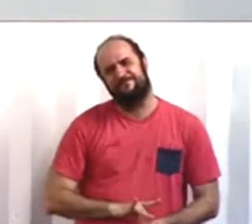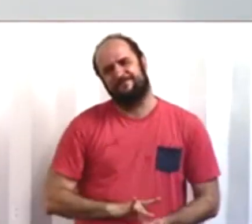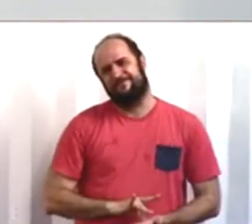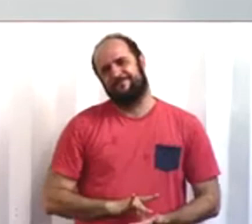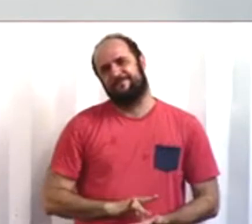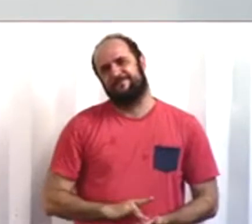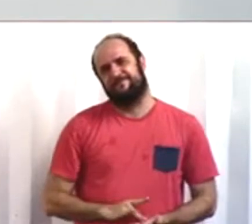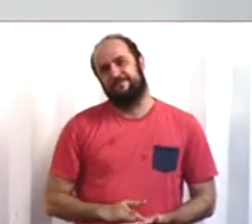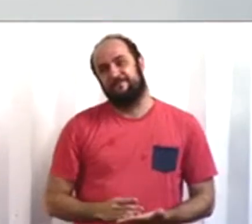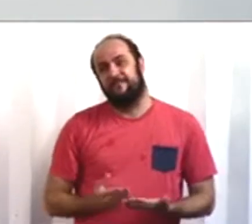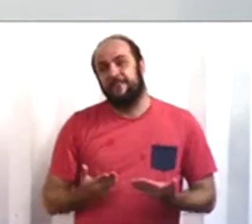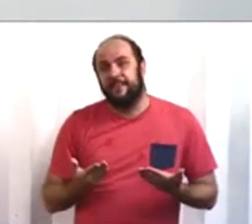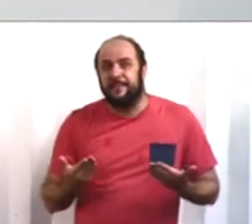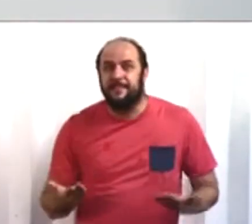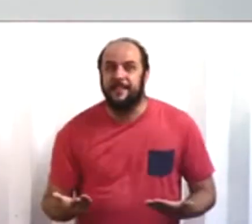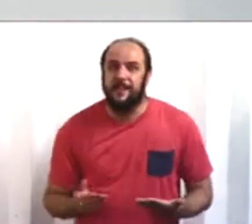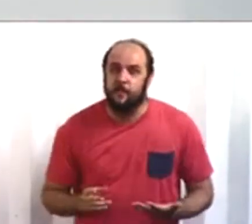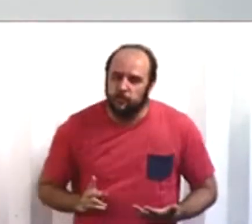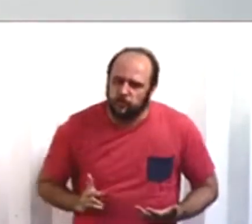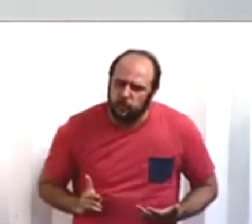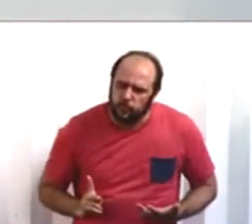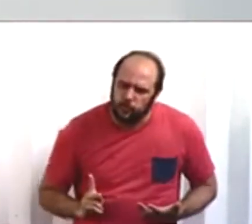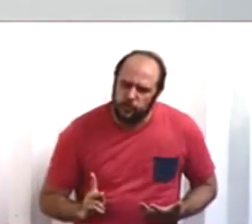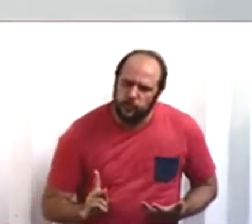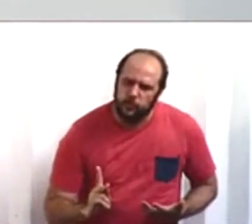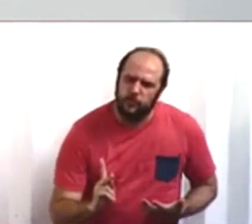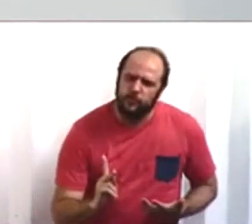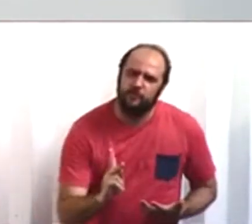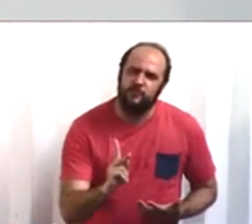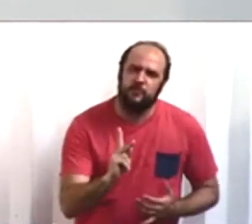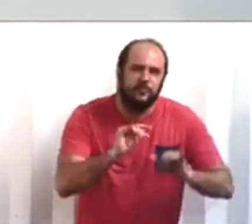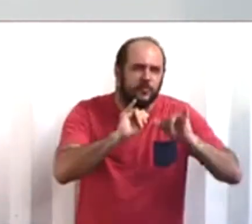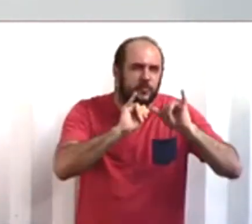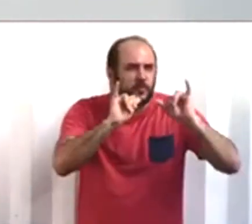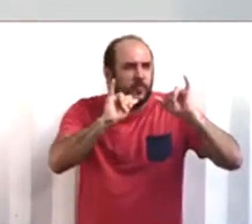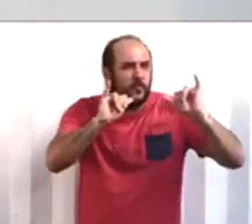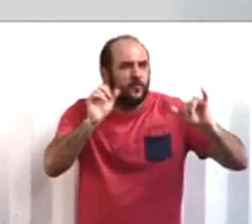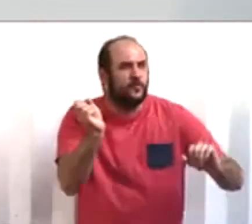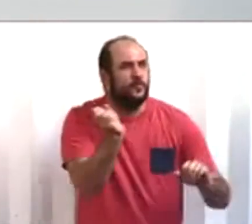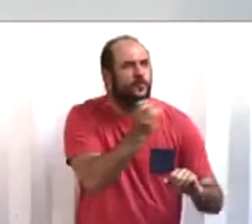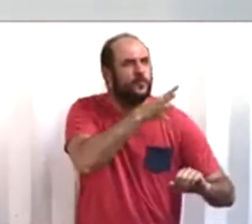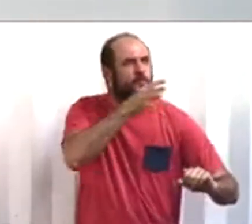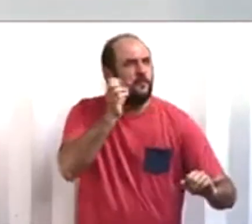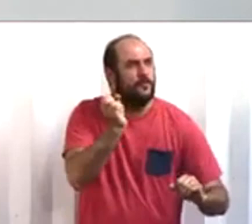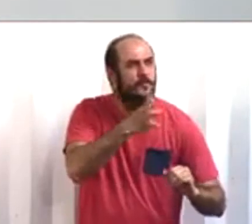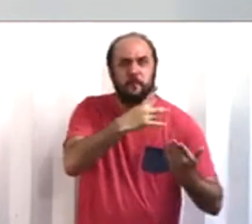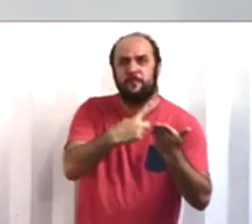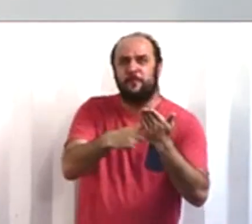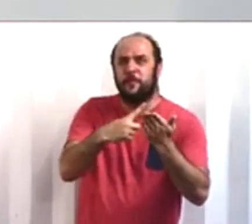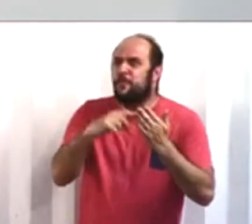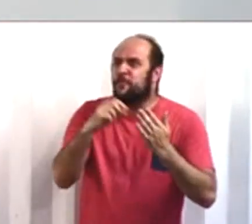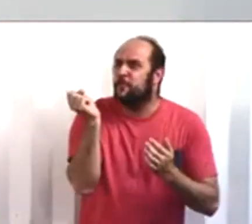E então ele continuou sendo boa nova. E ele é boa nova hoje para